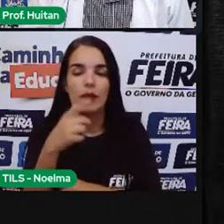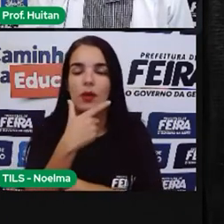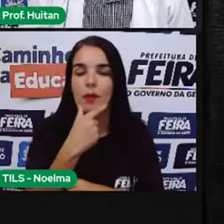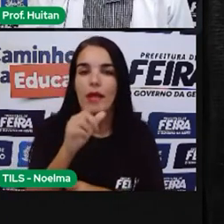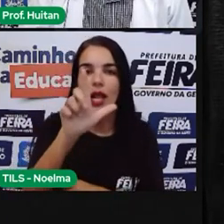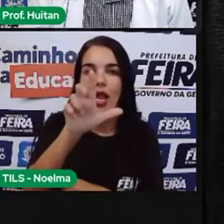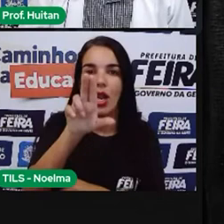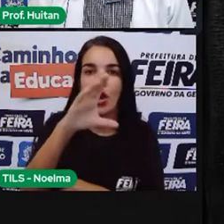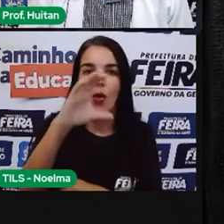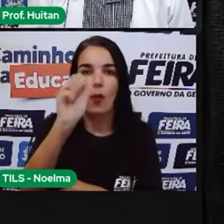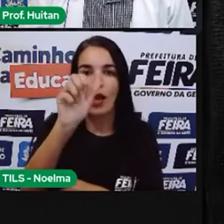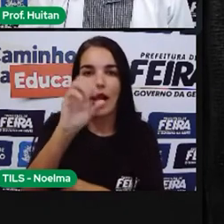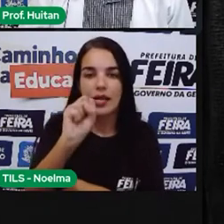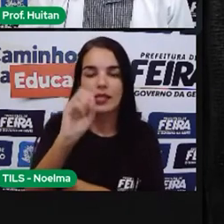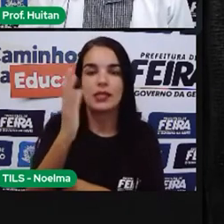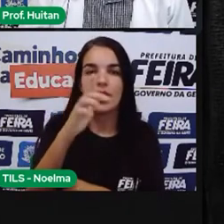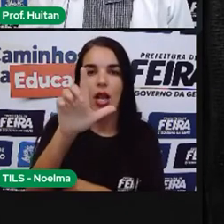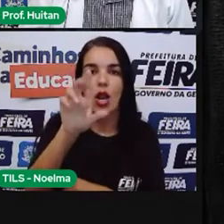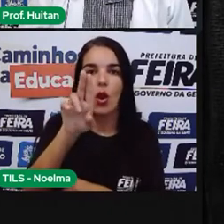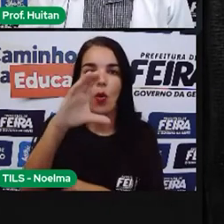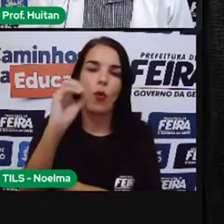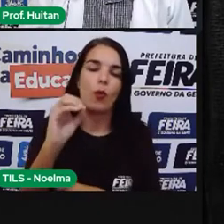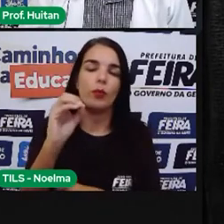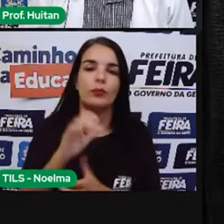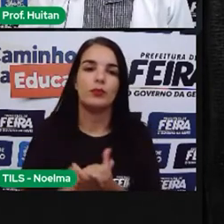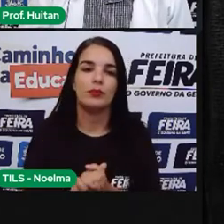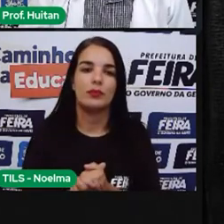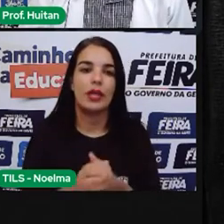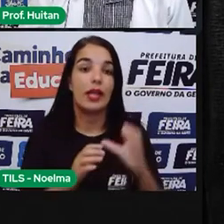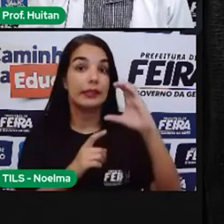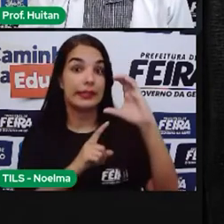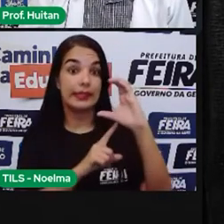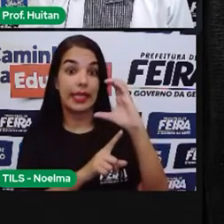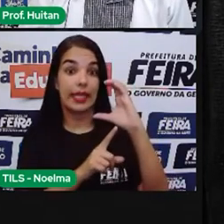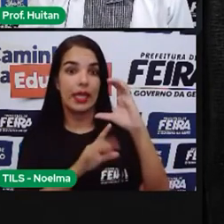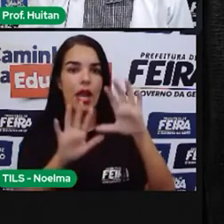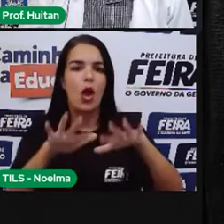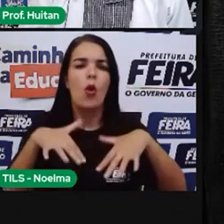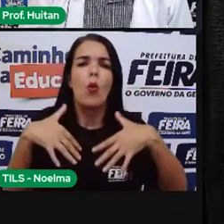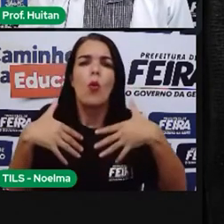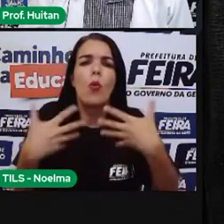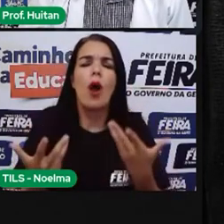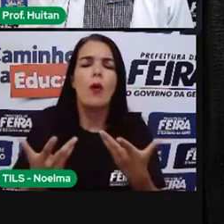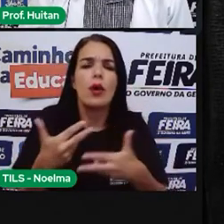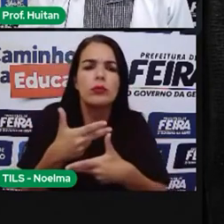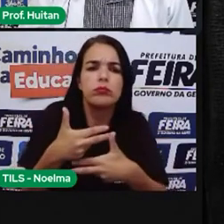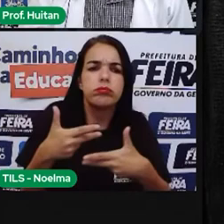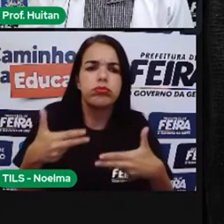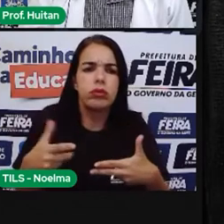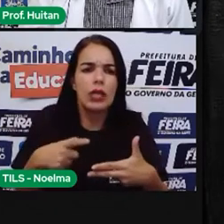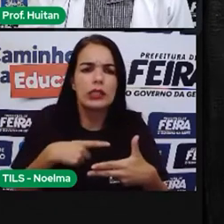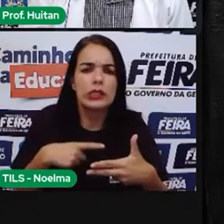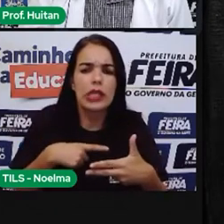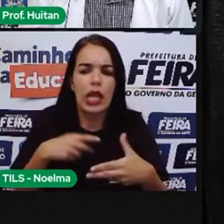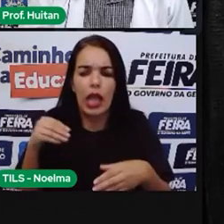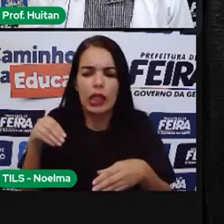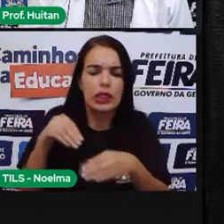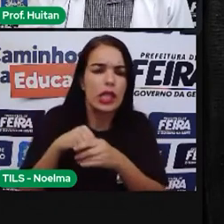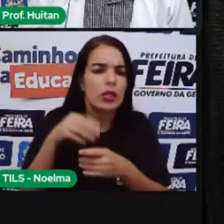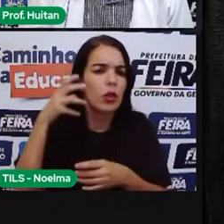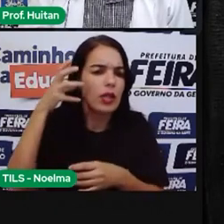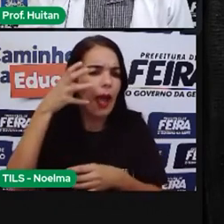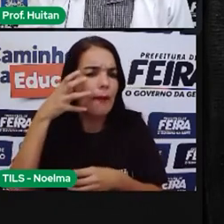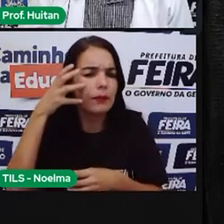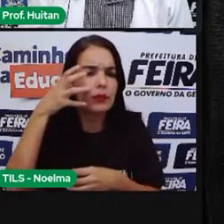Quais elementos da composição da canção se destacam? Perceberam? Tem mais de um instrumento, tem um instrumento